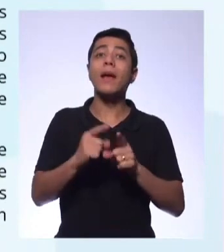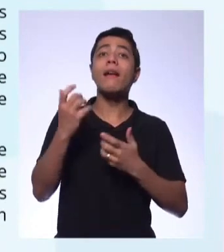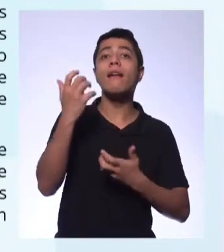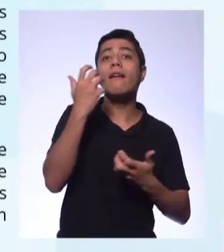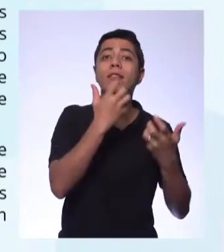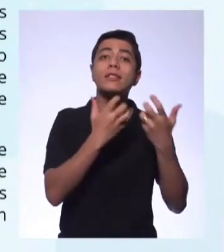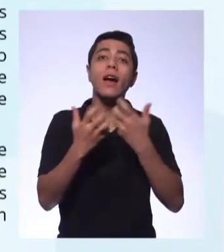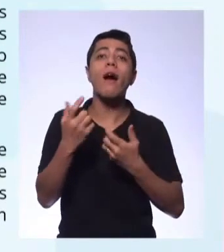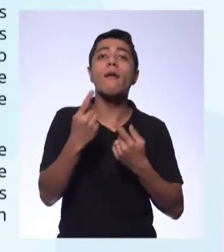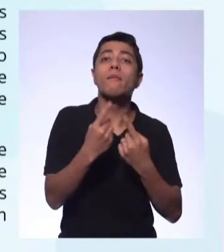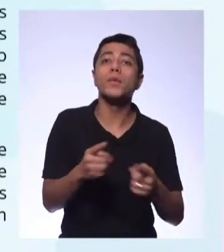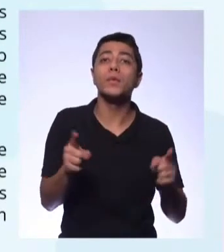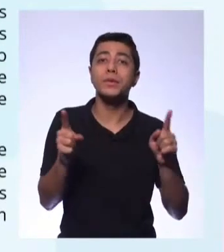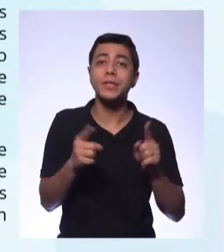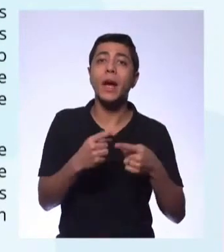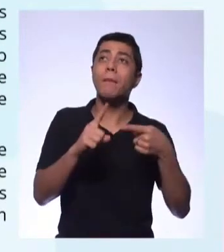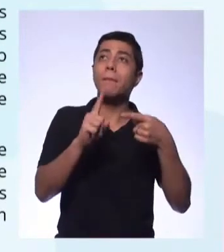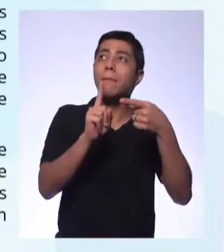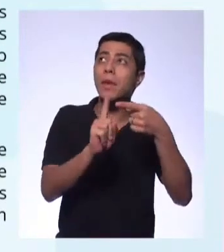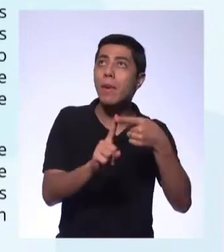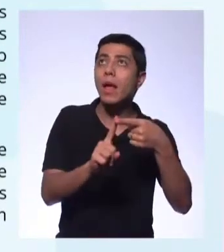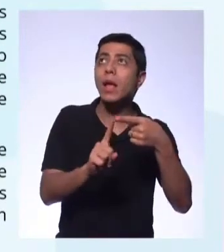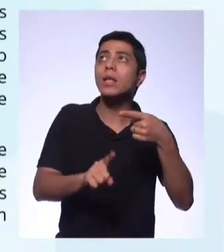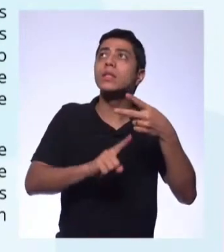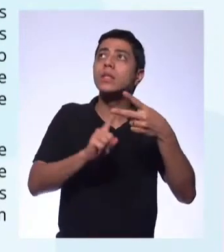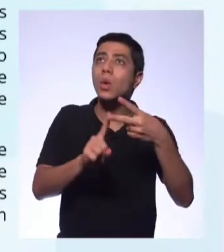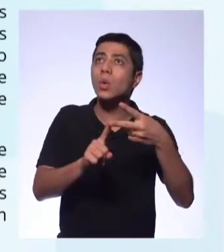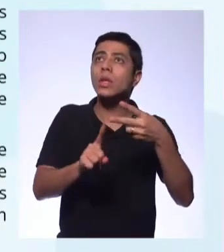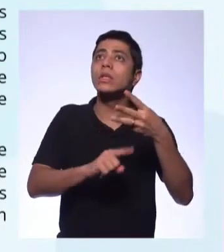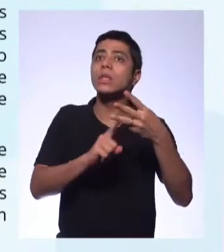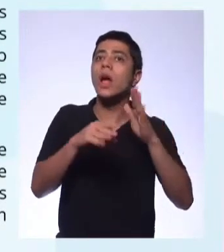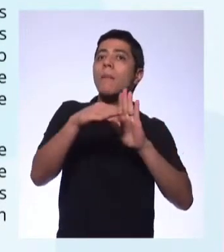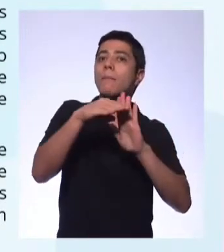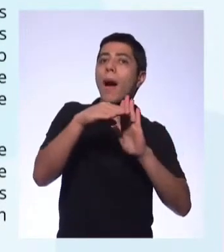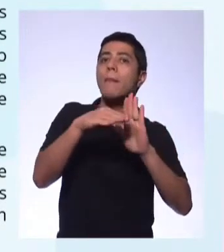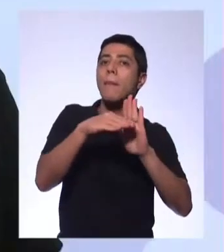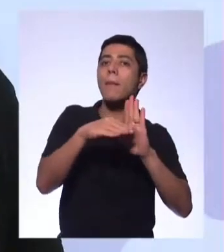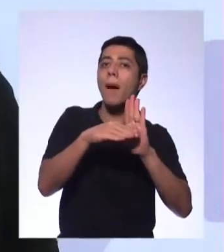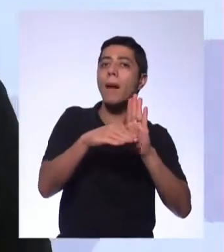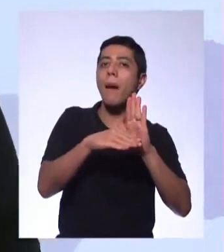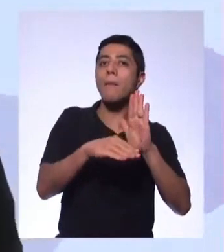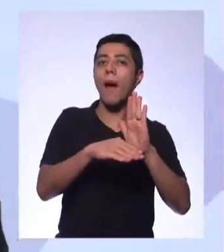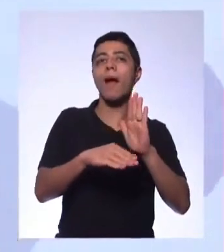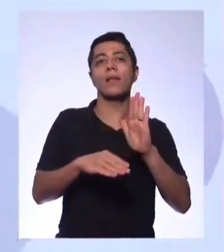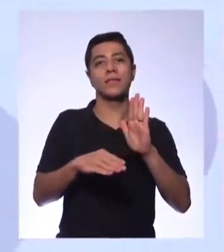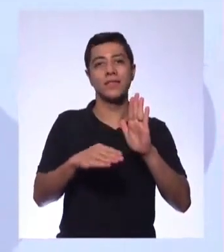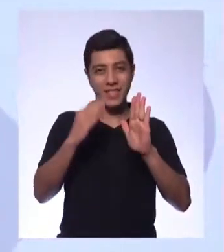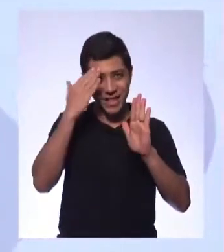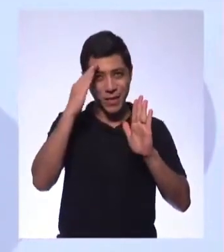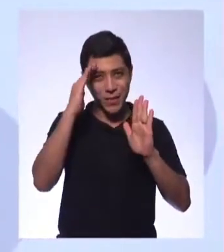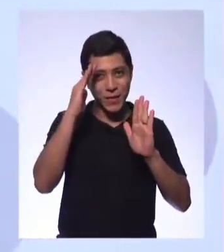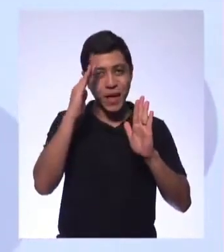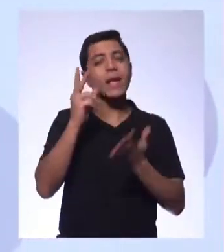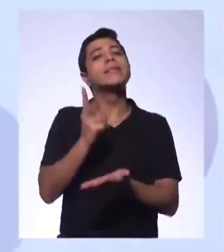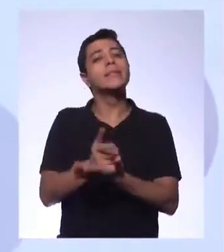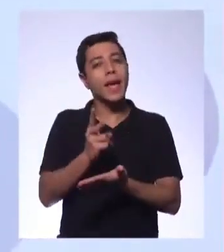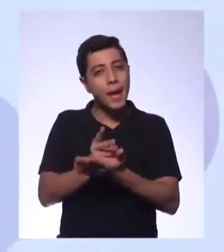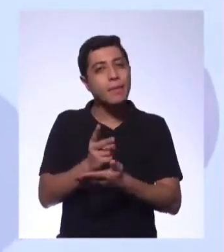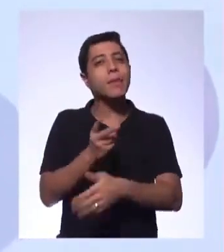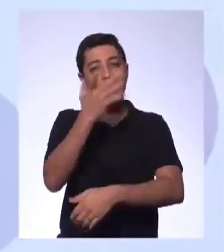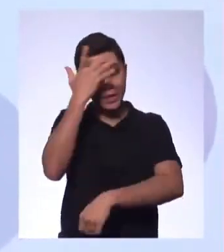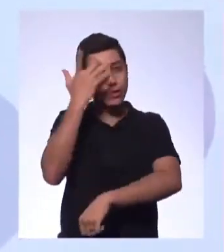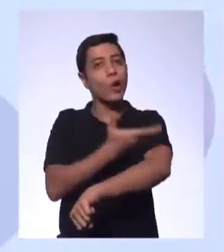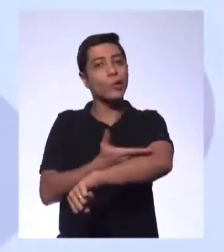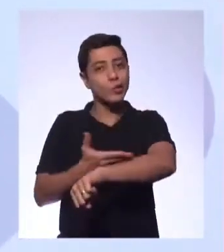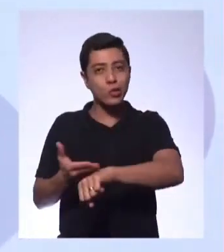executadas. Geralmente, né, gente, todo grande show que você vê, você tem sempre uma colinha, né? O pessoal imprime geralmente o setlist, né, numa folha de